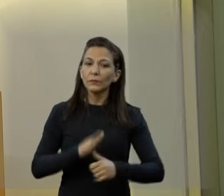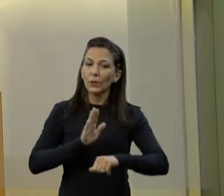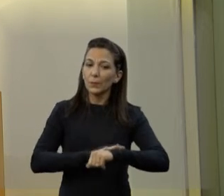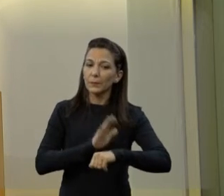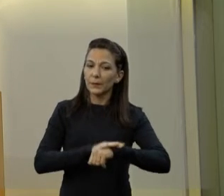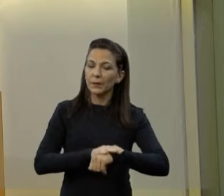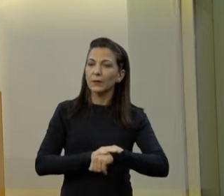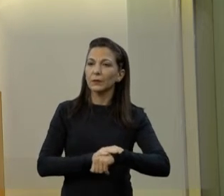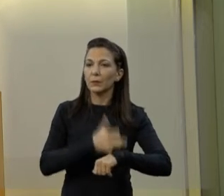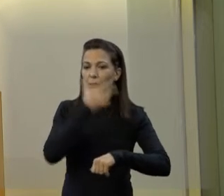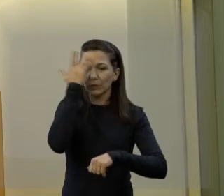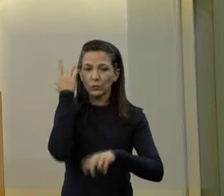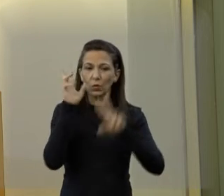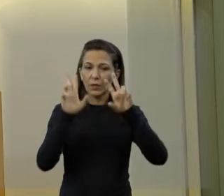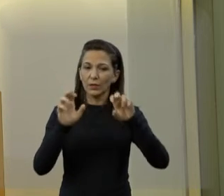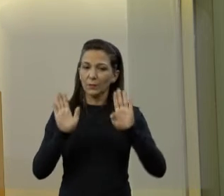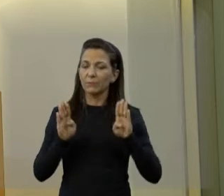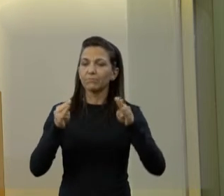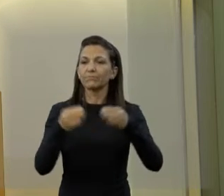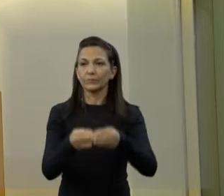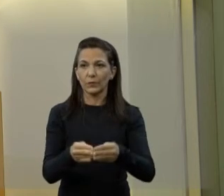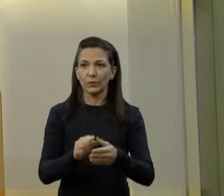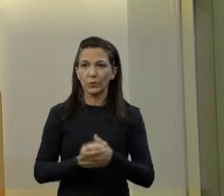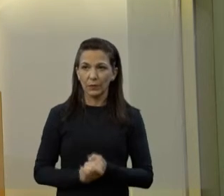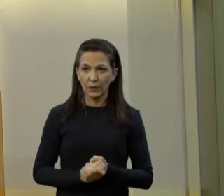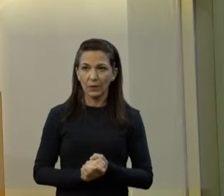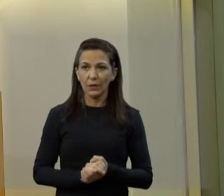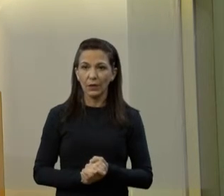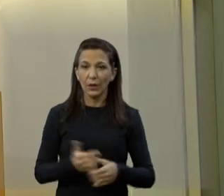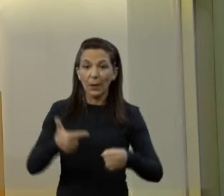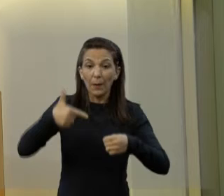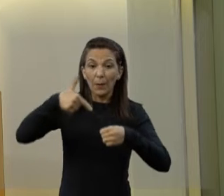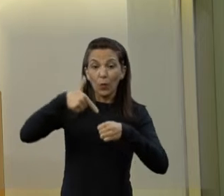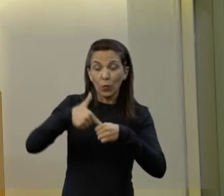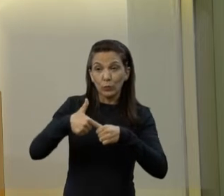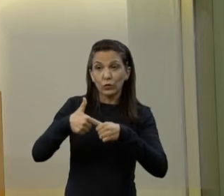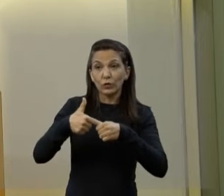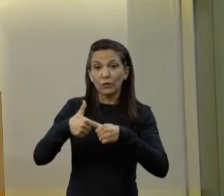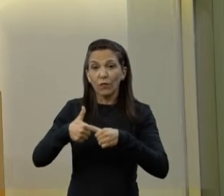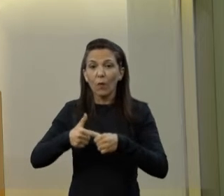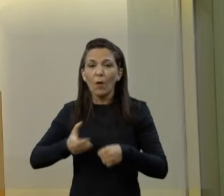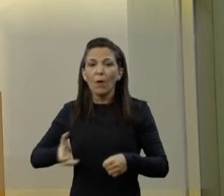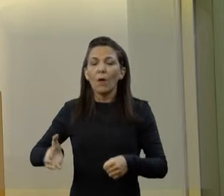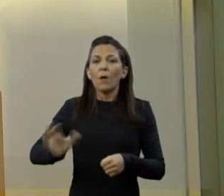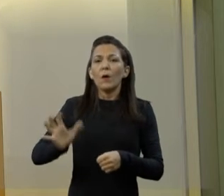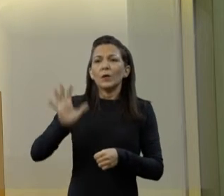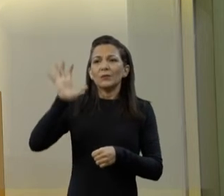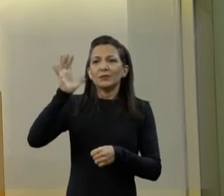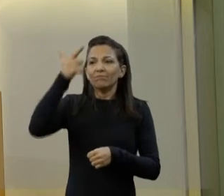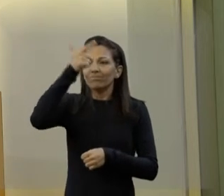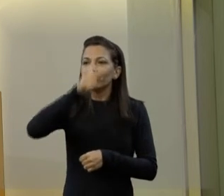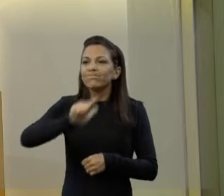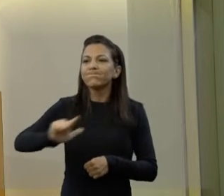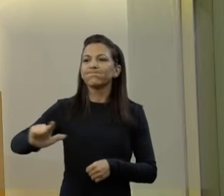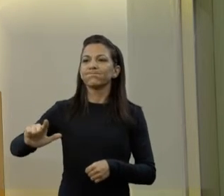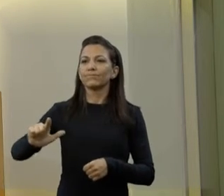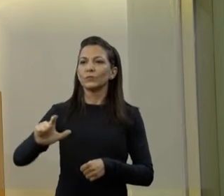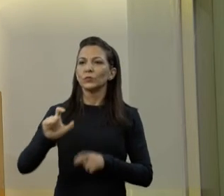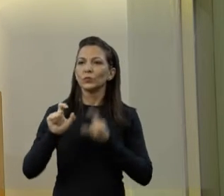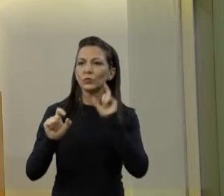alguém levante esta questão a alta no preço dos combustíveis novamente novamente